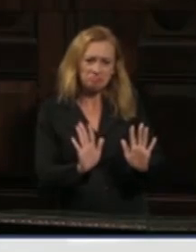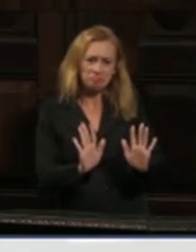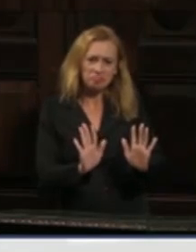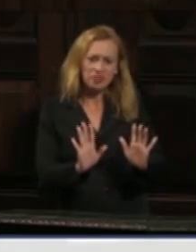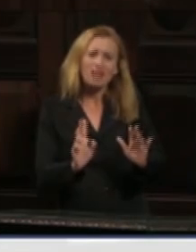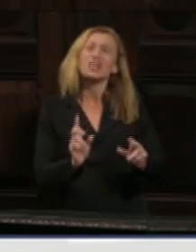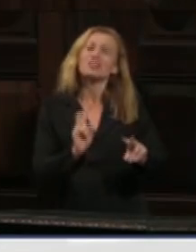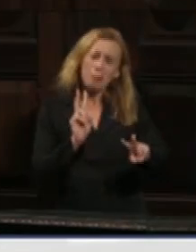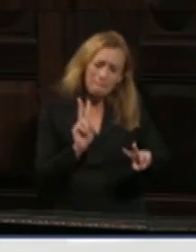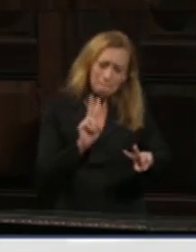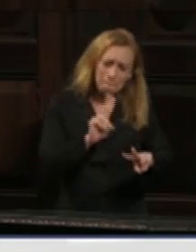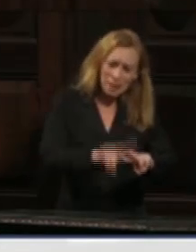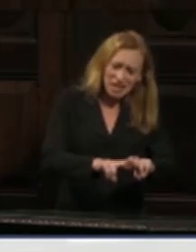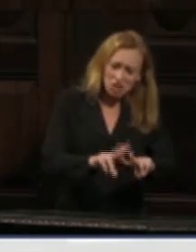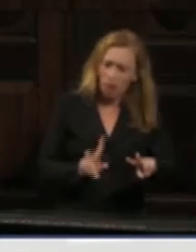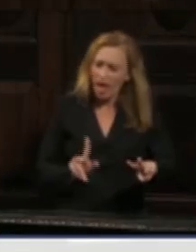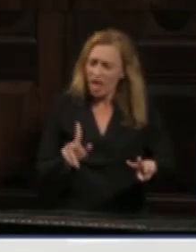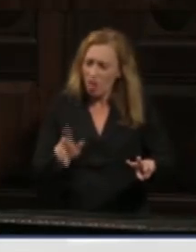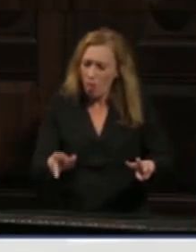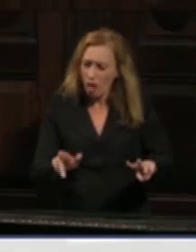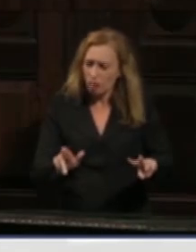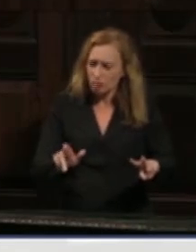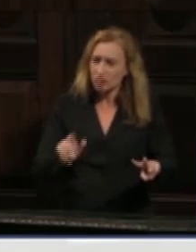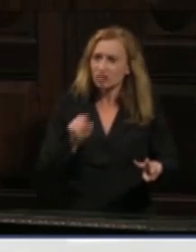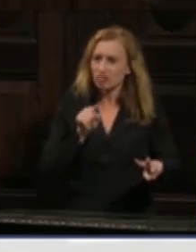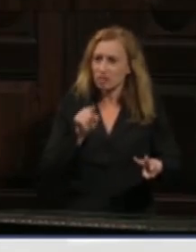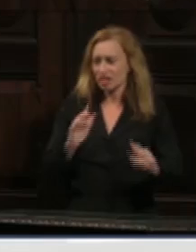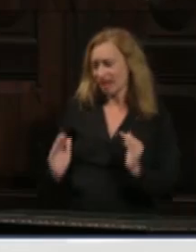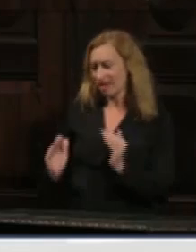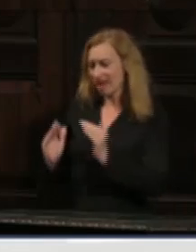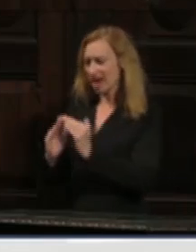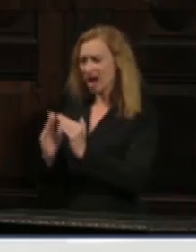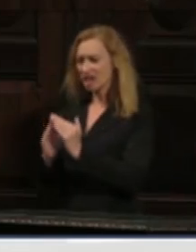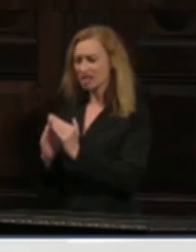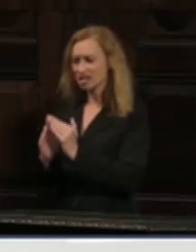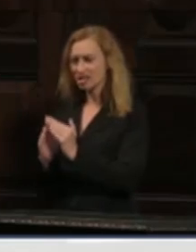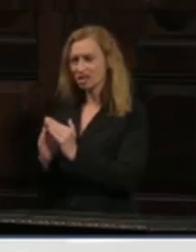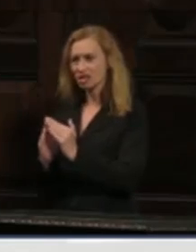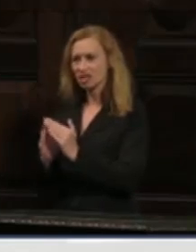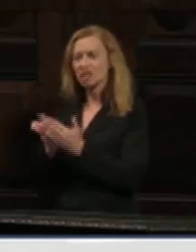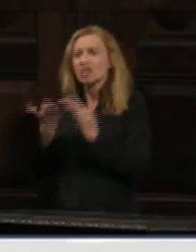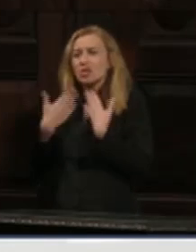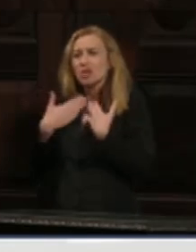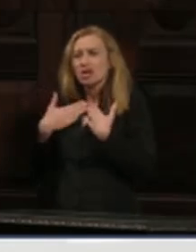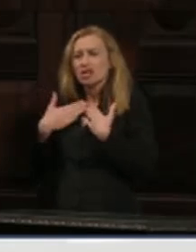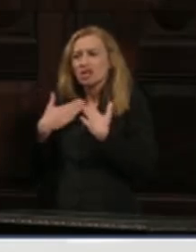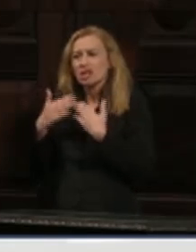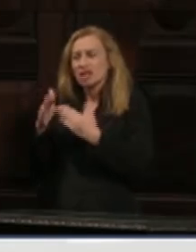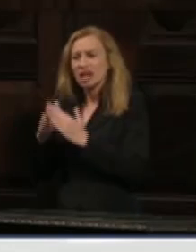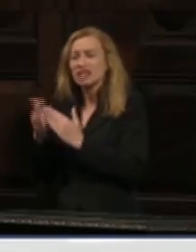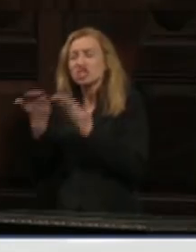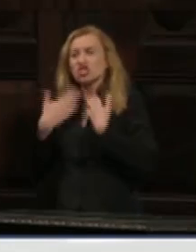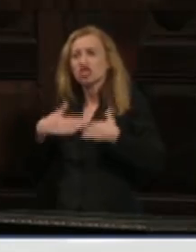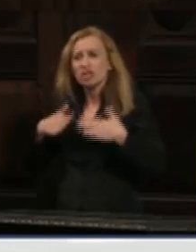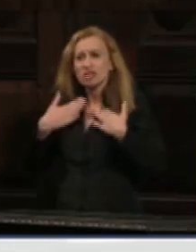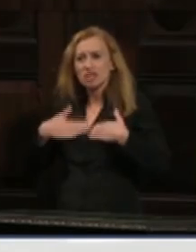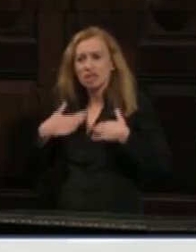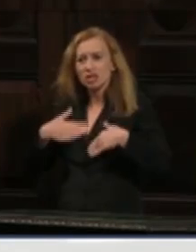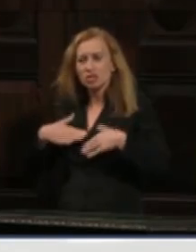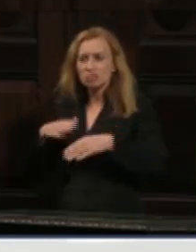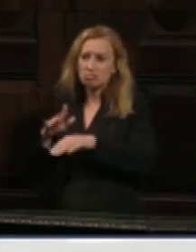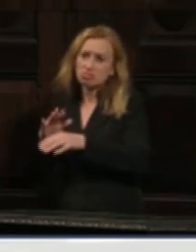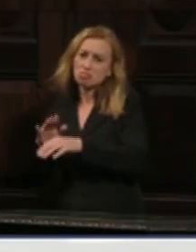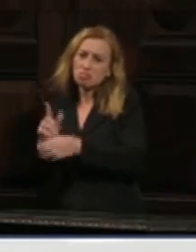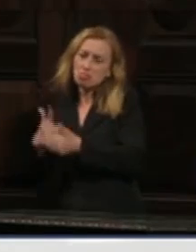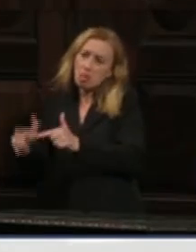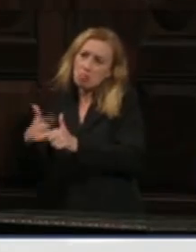fazer uma perícia para ver se ele está doente mesmo. E se tiver, ele vai para a prisão domiciliar.